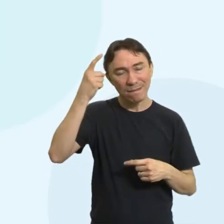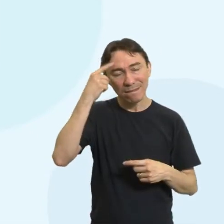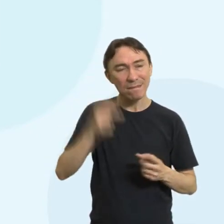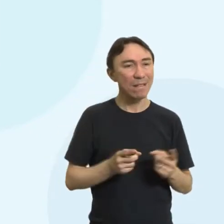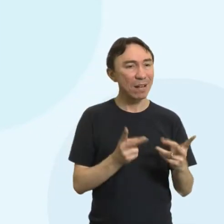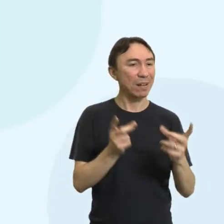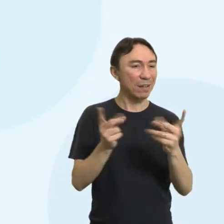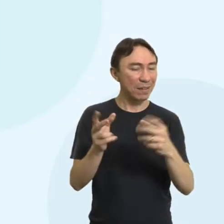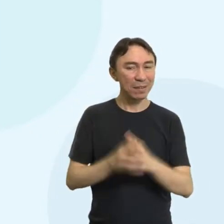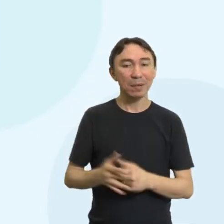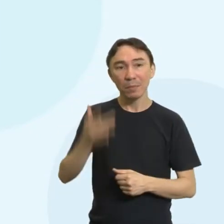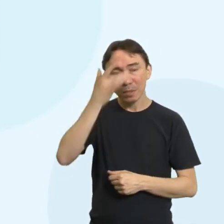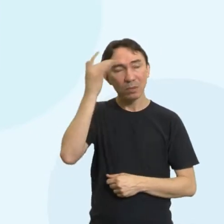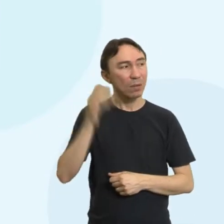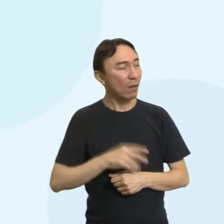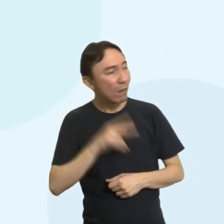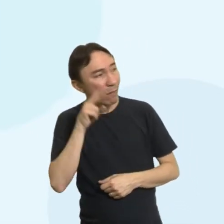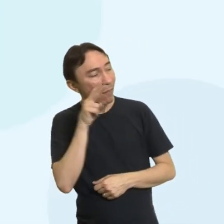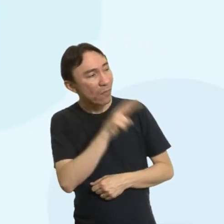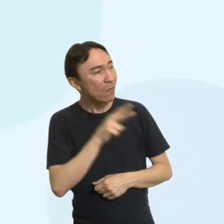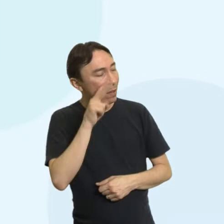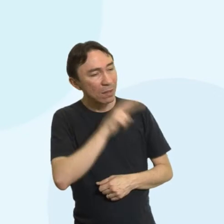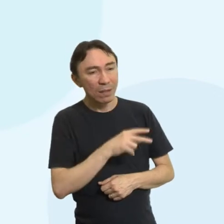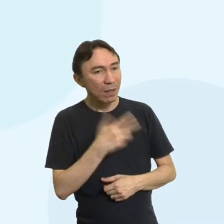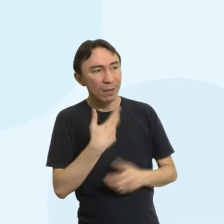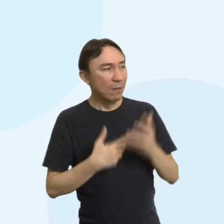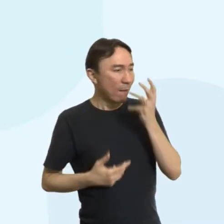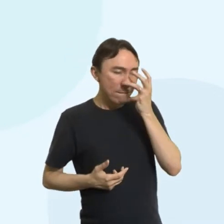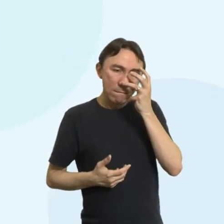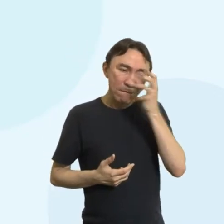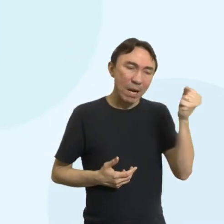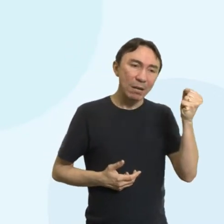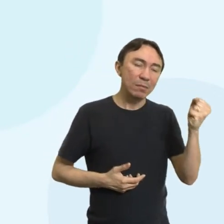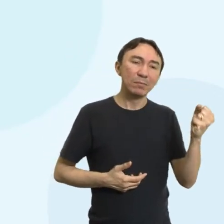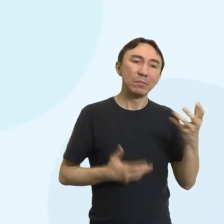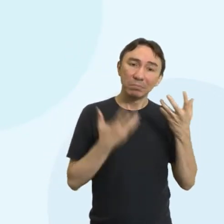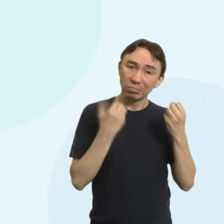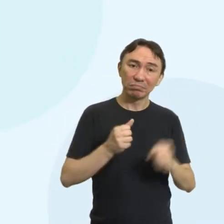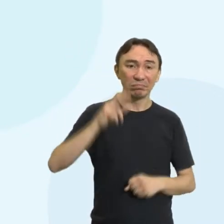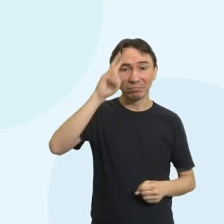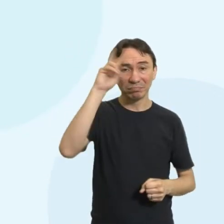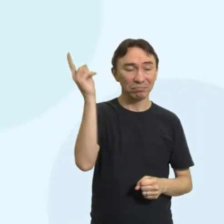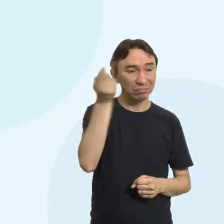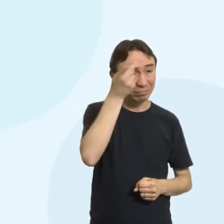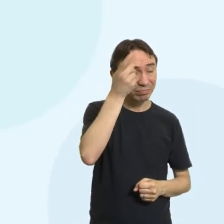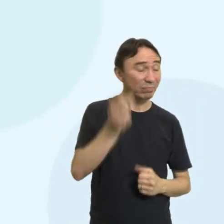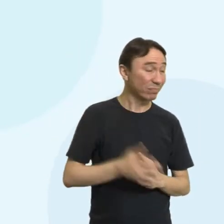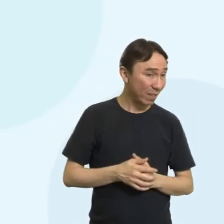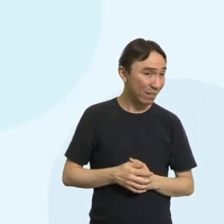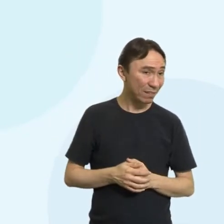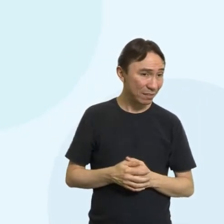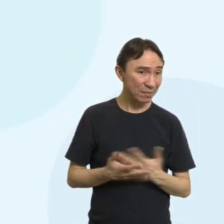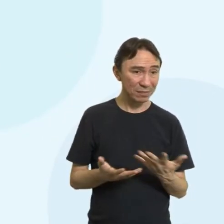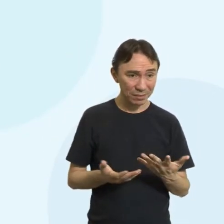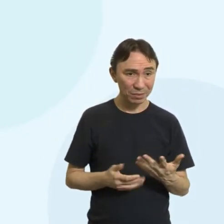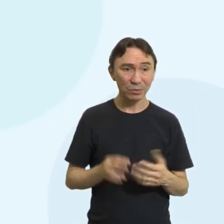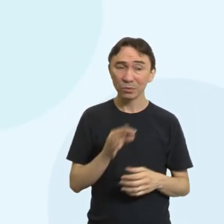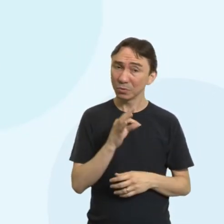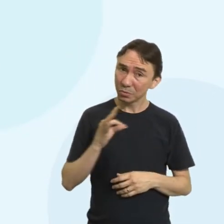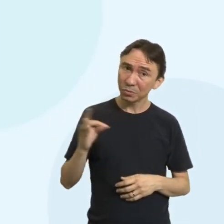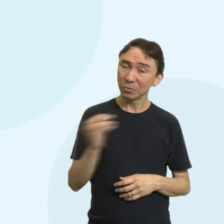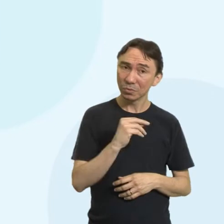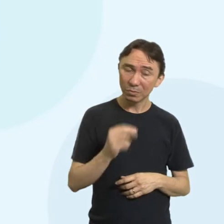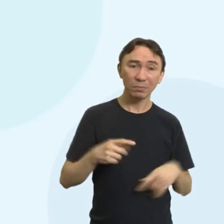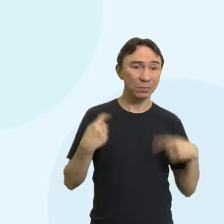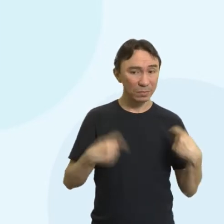uma determinada forma, a persuasão, né, está muito envolvida. Então, precisa averiguar também essas questões com o